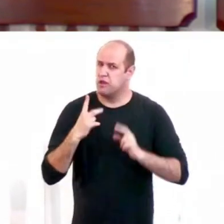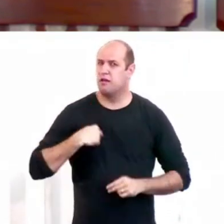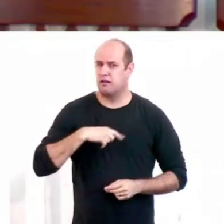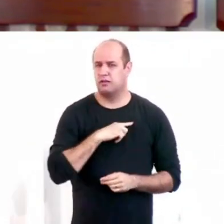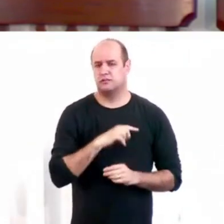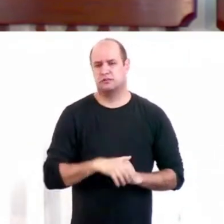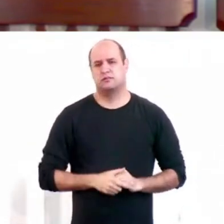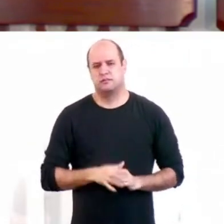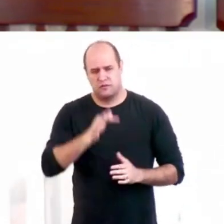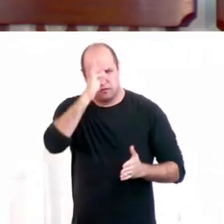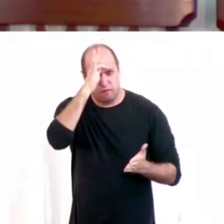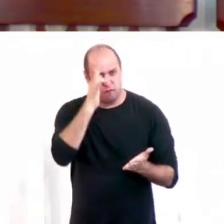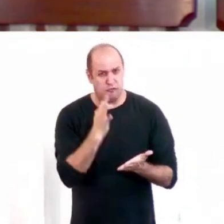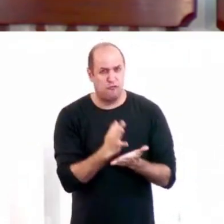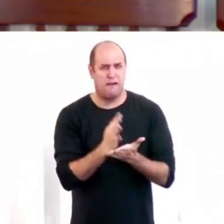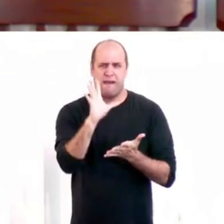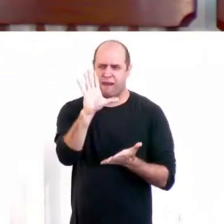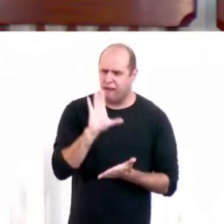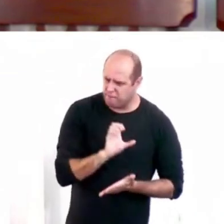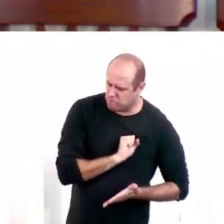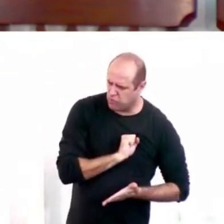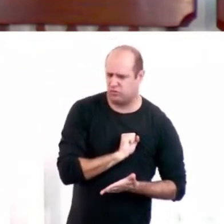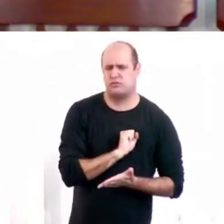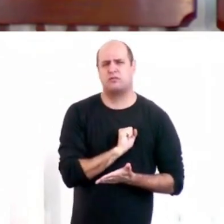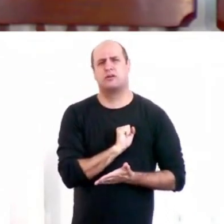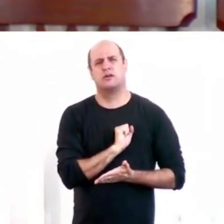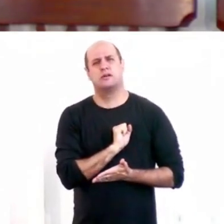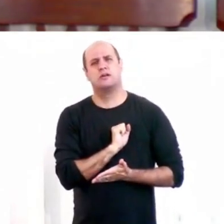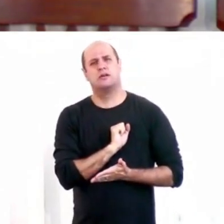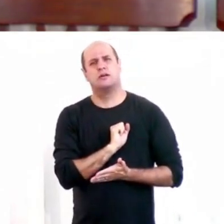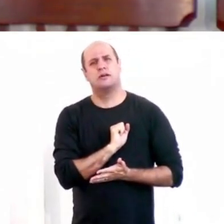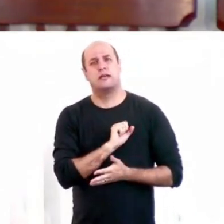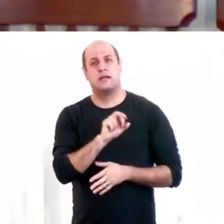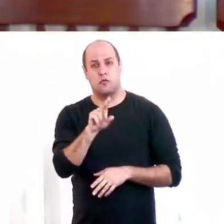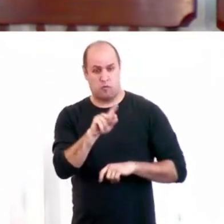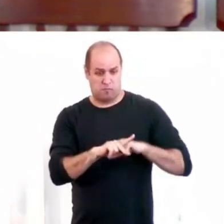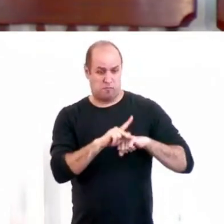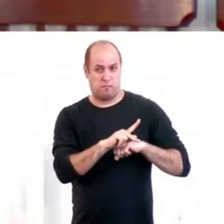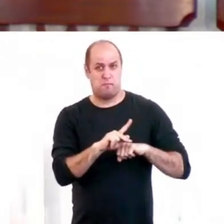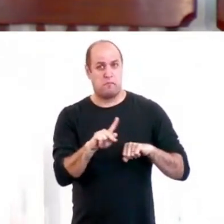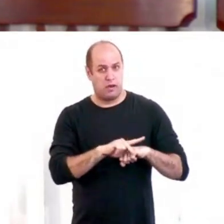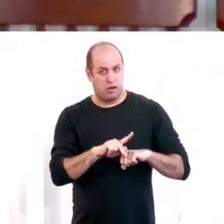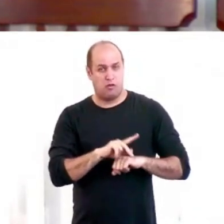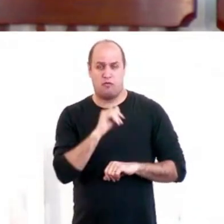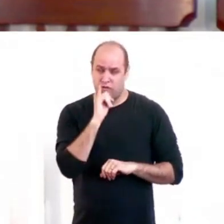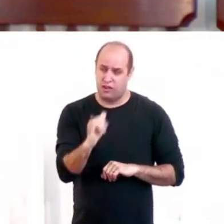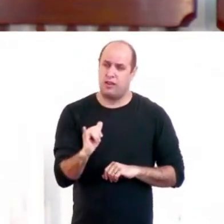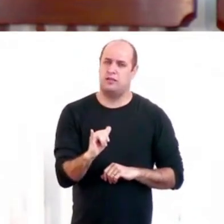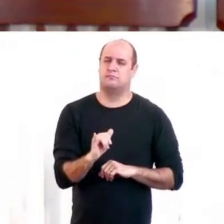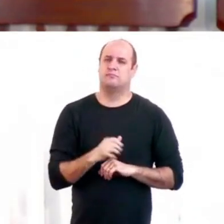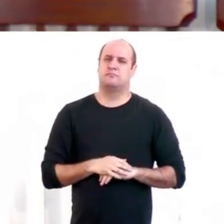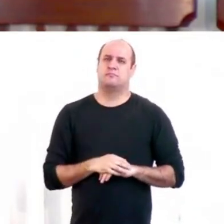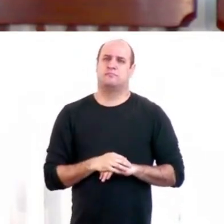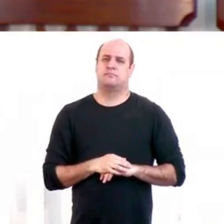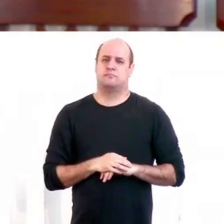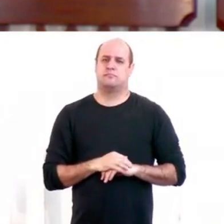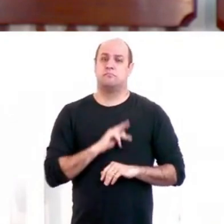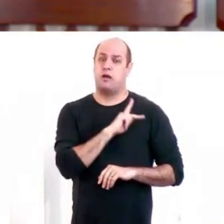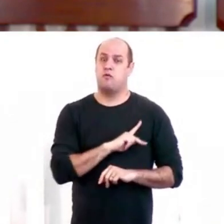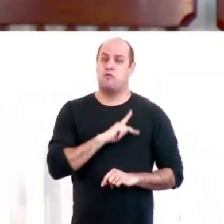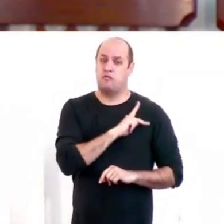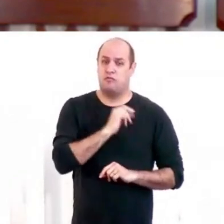A fé e o amor que tanto o apóstolo Paulo fala nesta carta, trazendo esperança